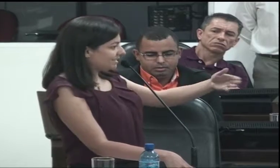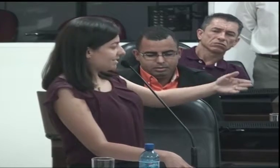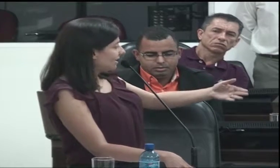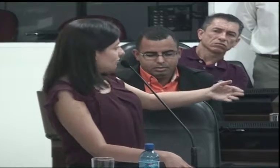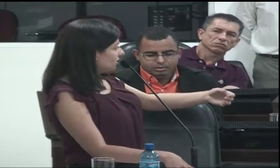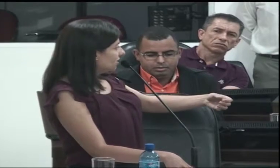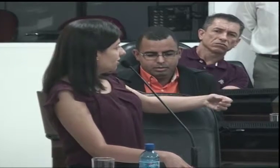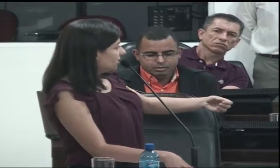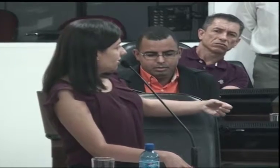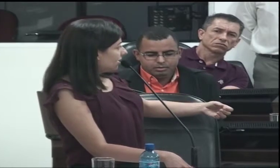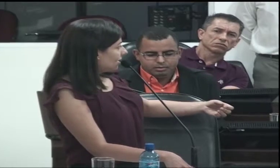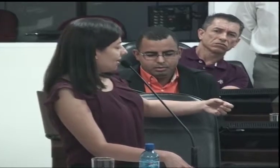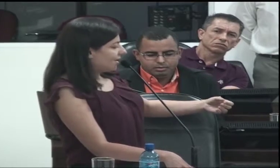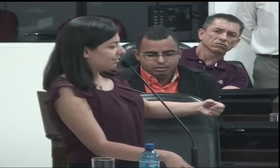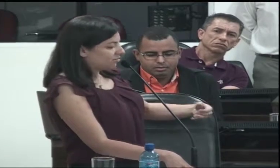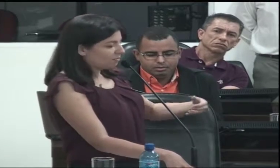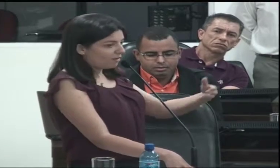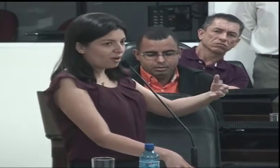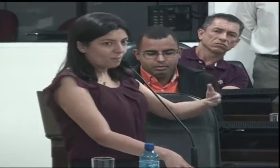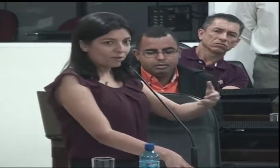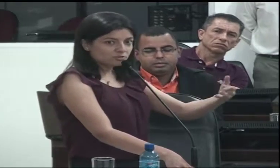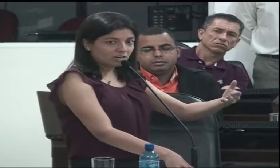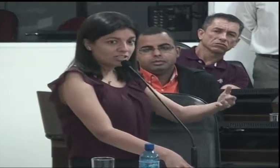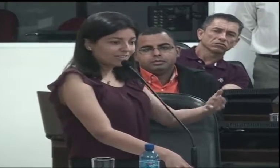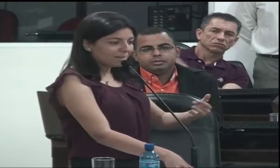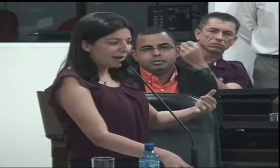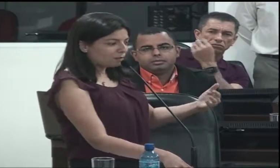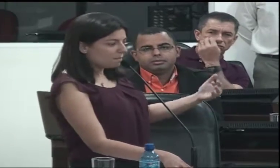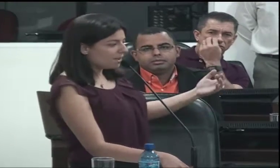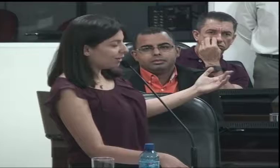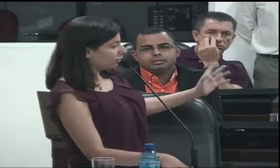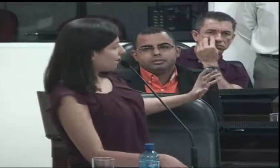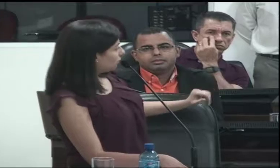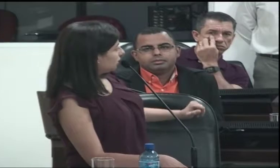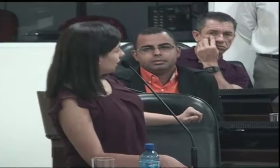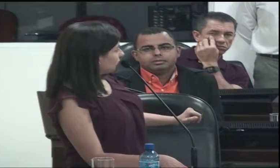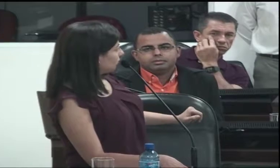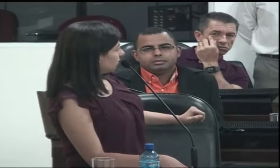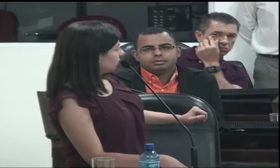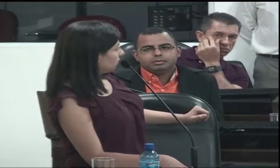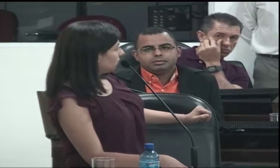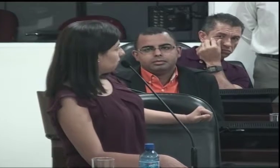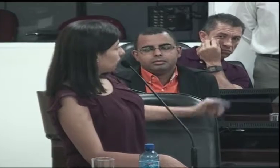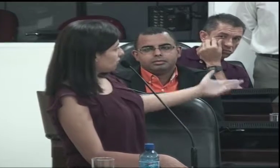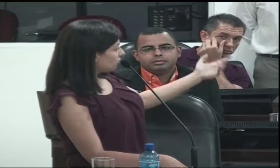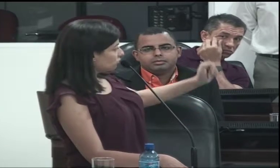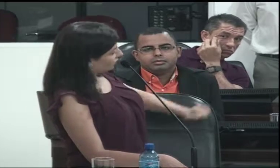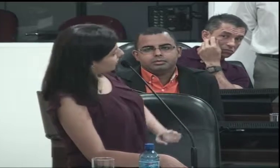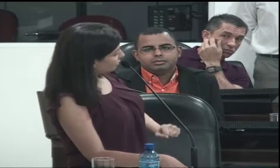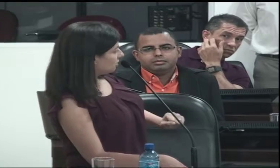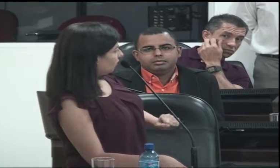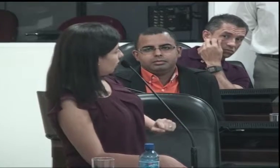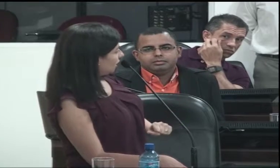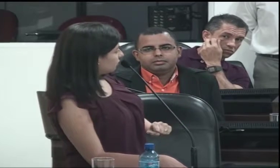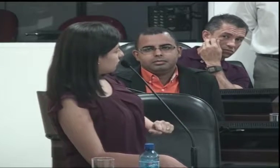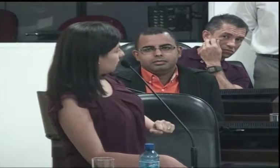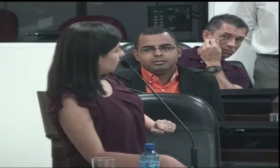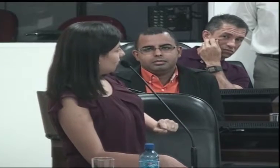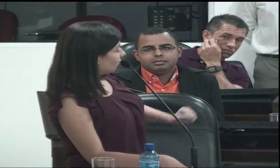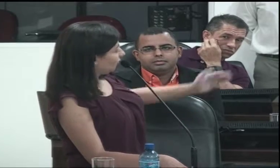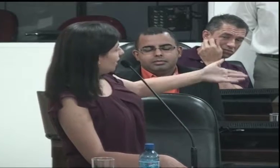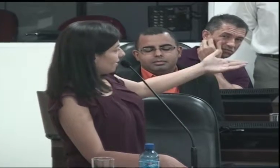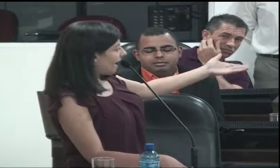piada recente, de uma forma pejorativa, que macumbeiro não é unido, por isso que eu tive menos de 1000